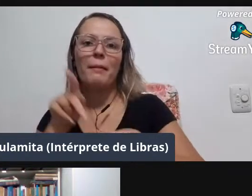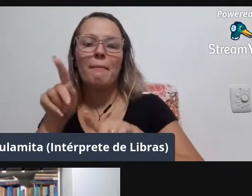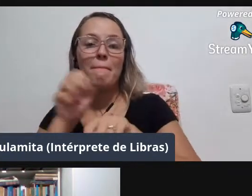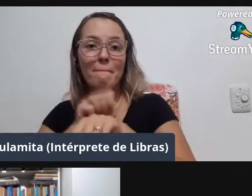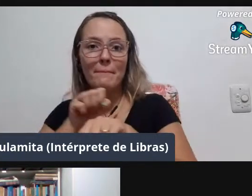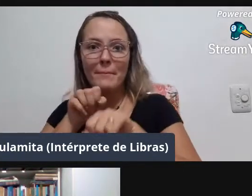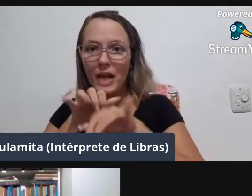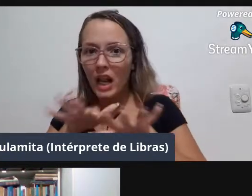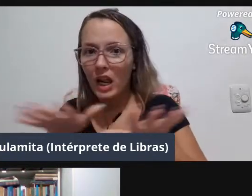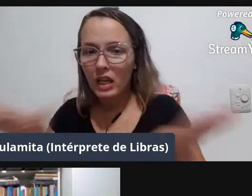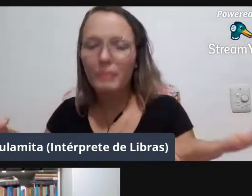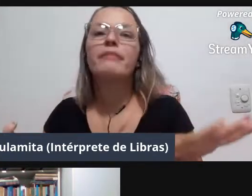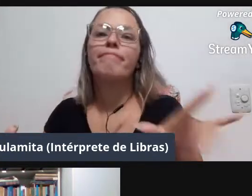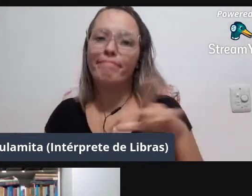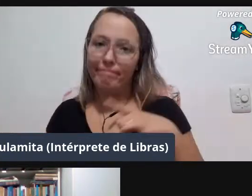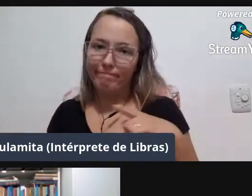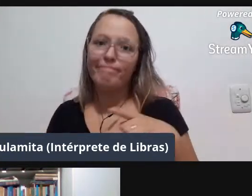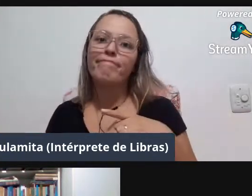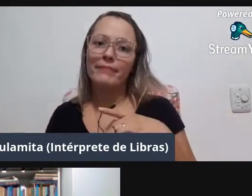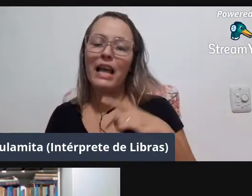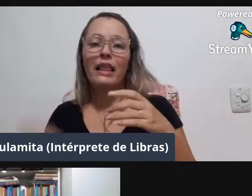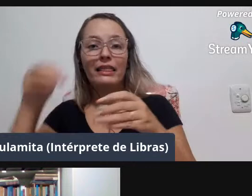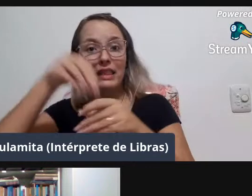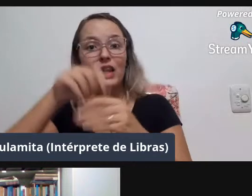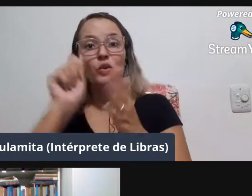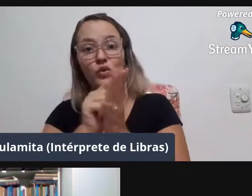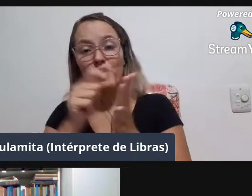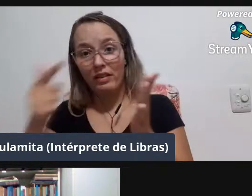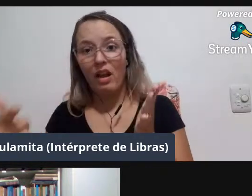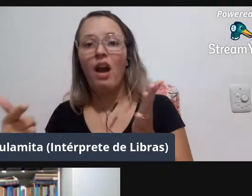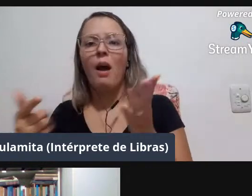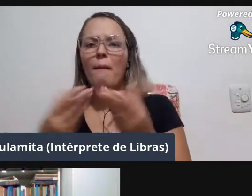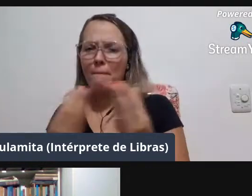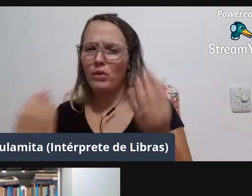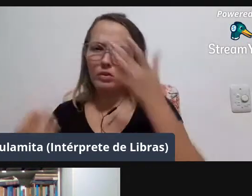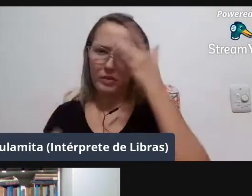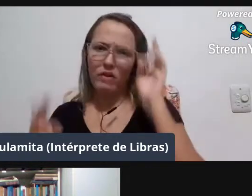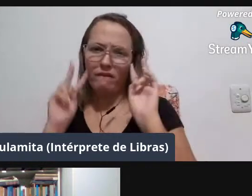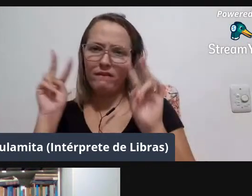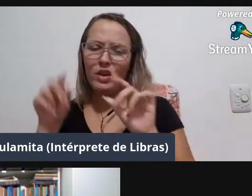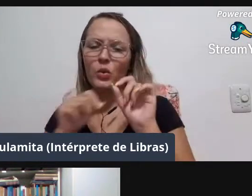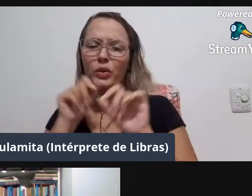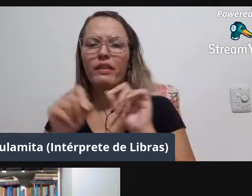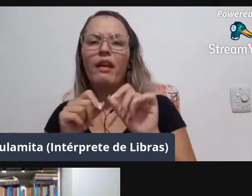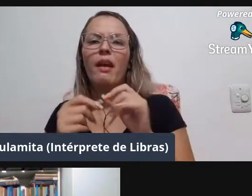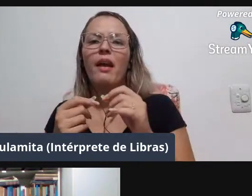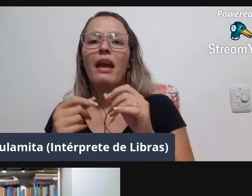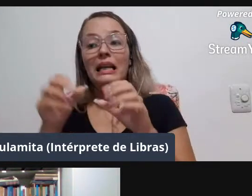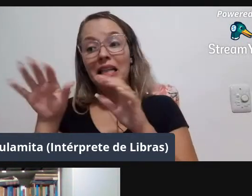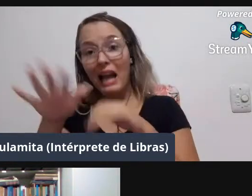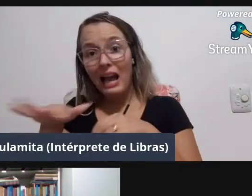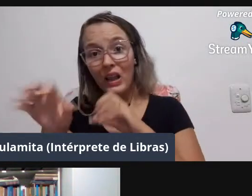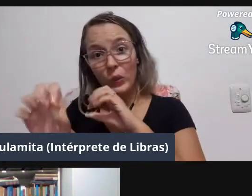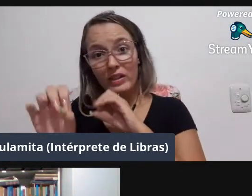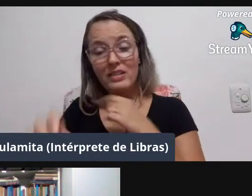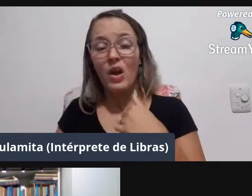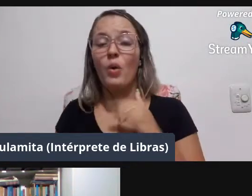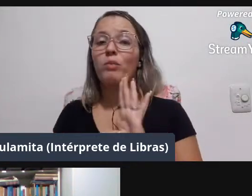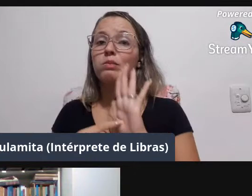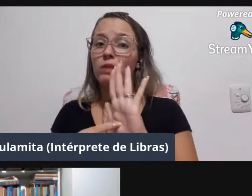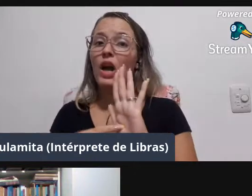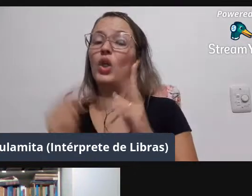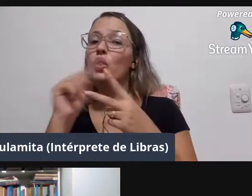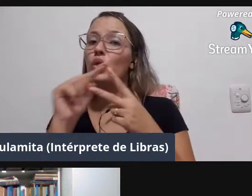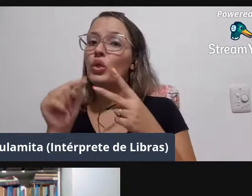nível recorde. Isso são manchetes de jornais, né? Jornais de grande circulação. Em relação à educação, eu trago para vocês duas manchetes,